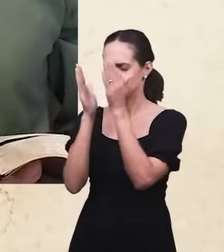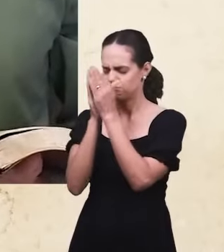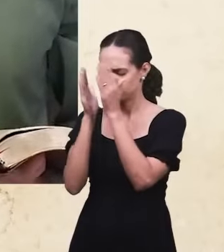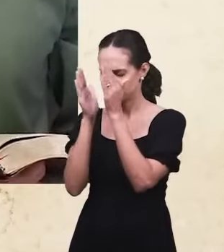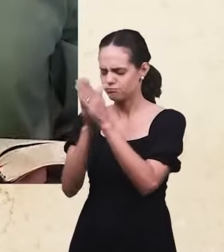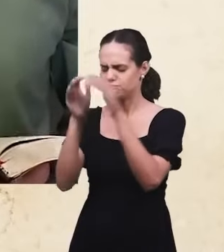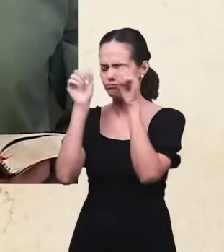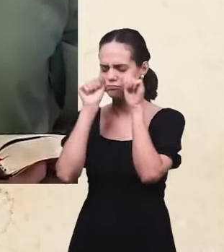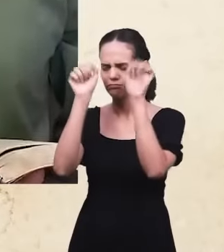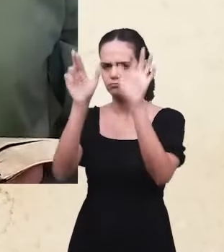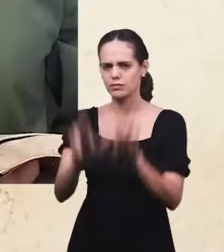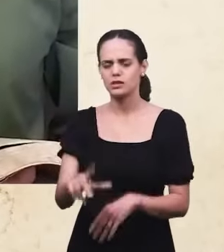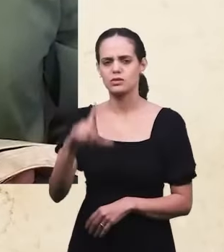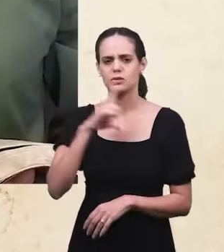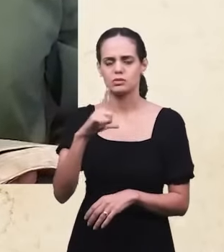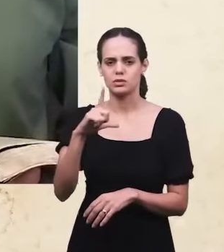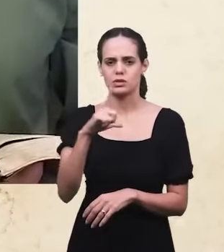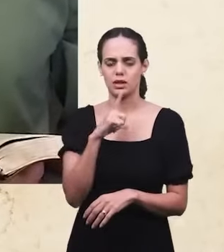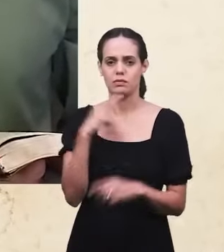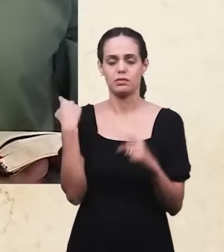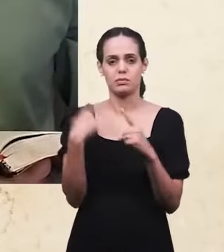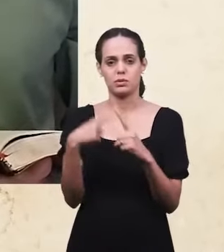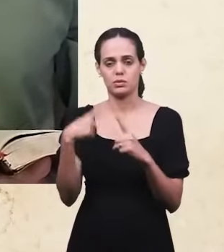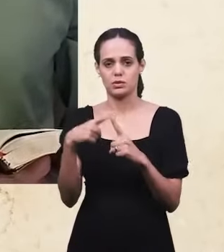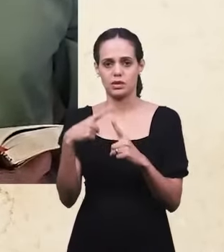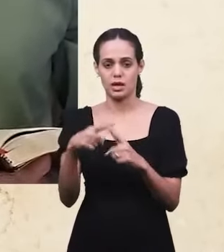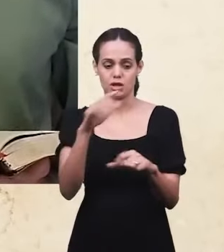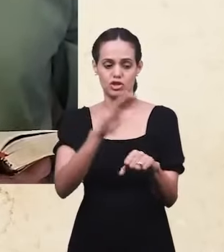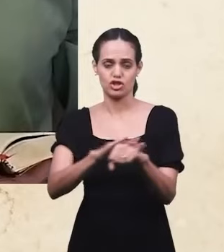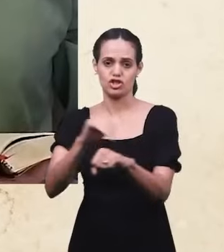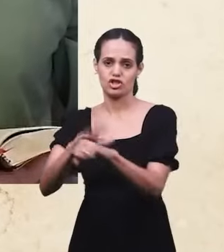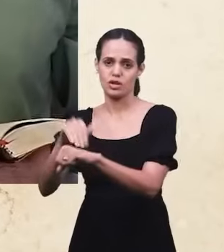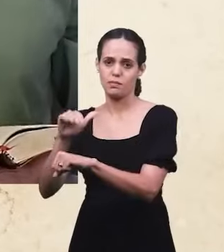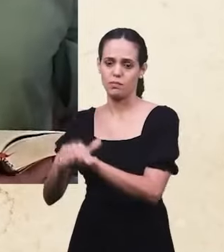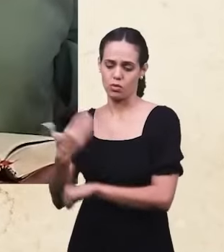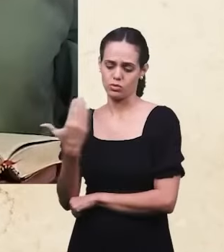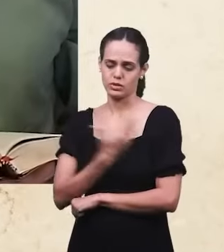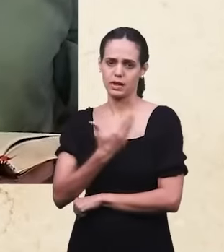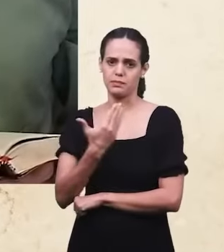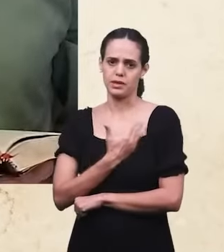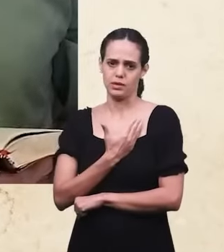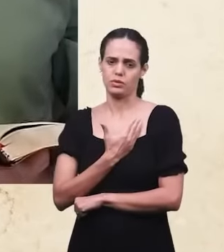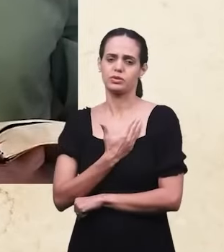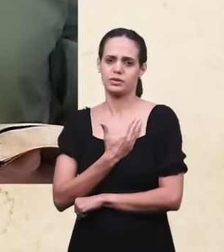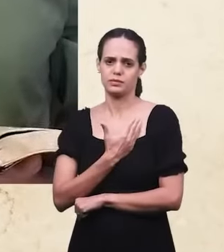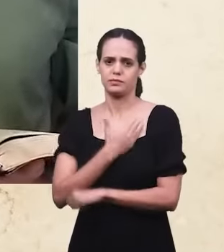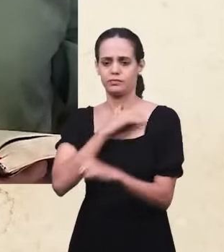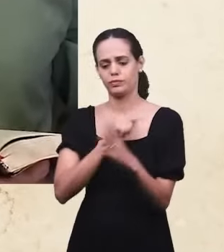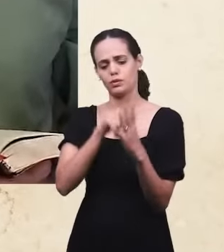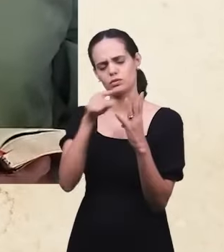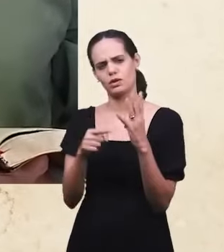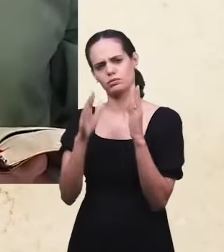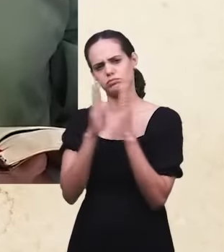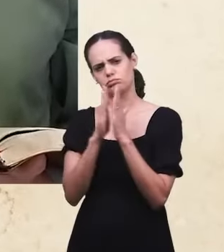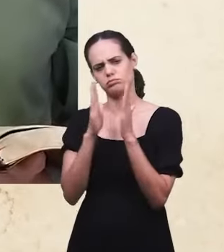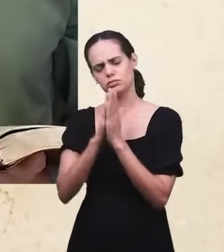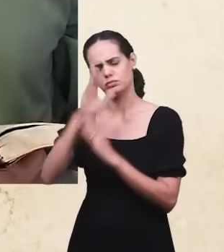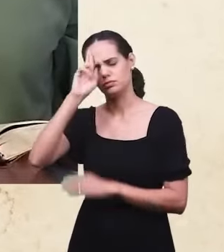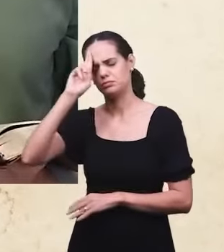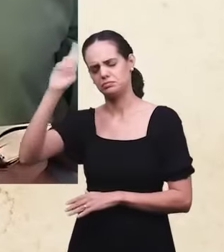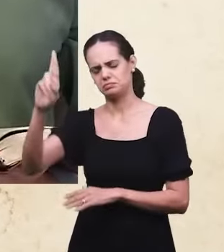graça. E ele alcançou a graça através do corpo. Ele chamou seus amigos, aquele que conhecia o